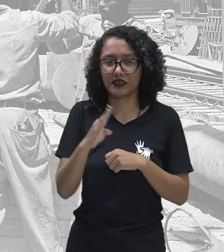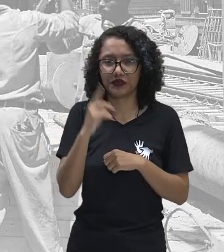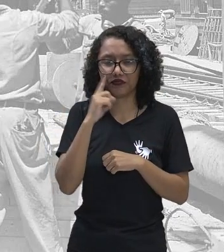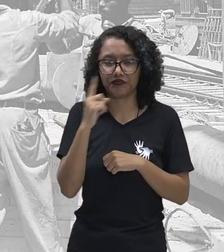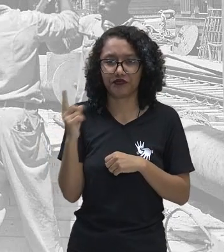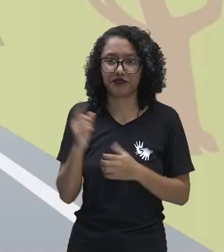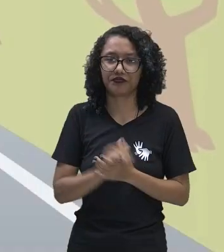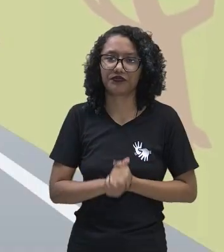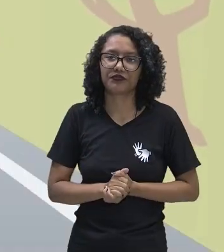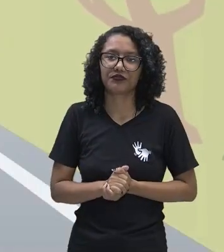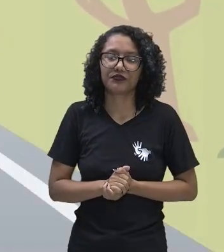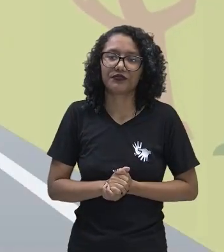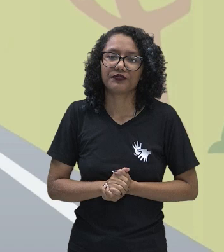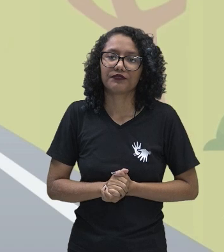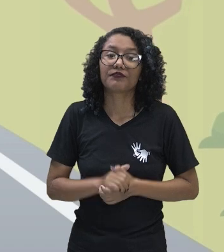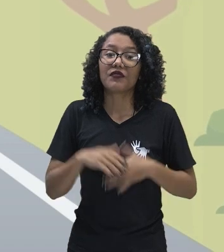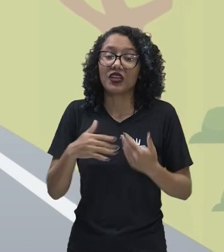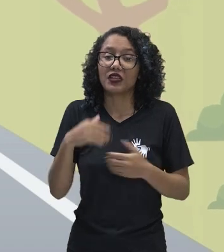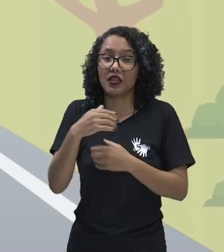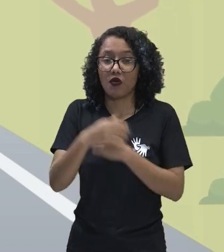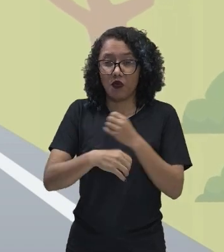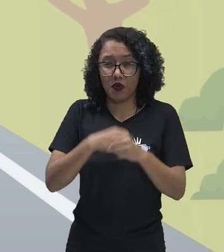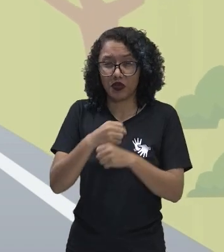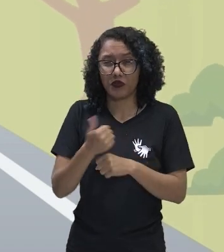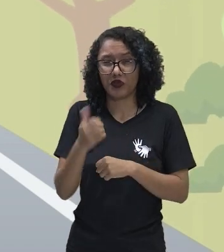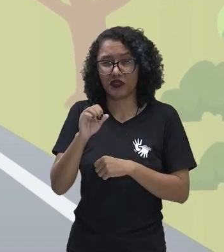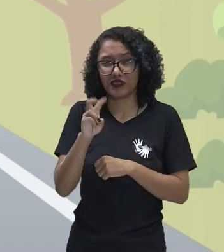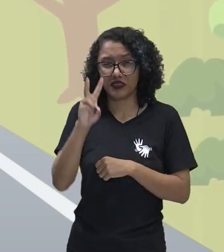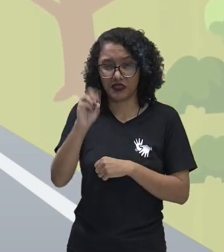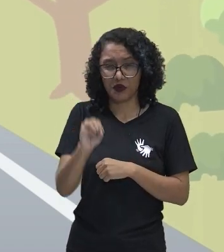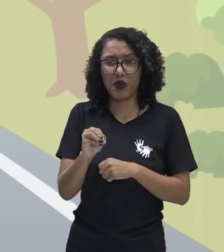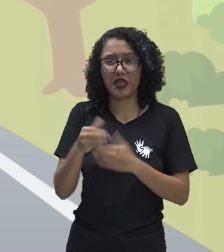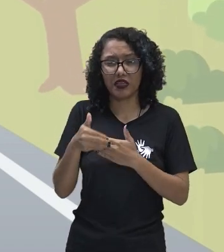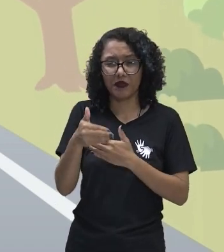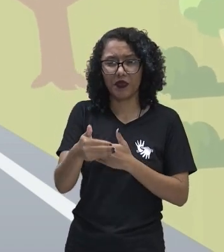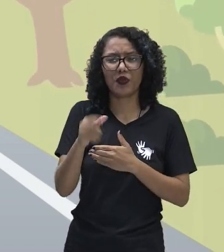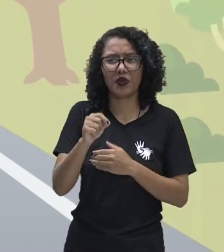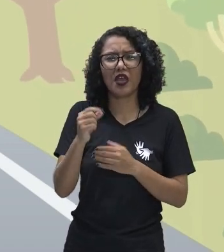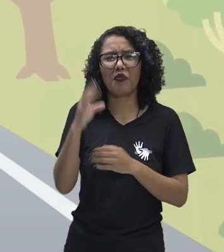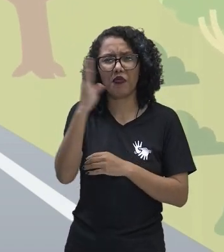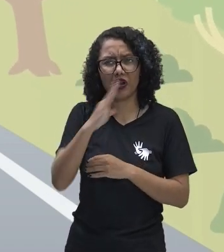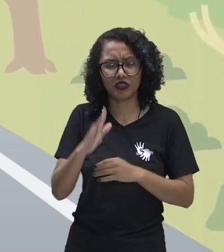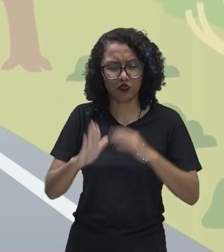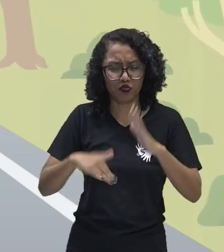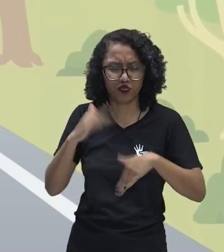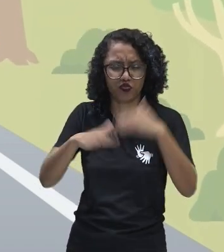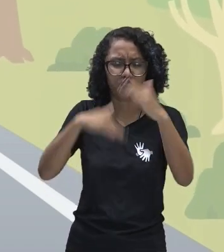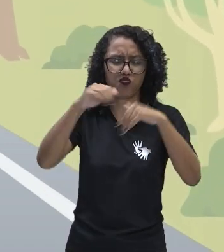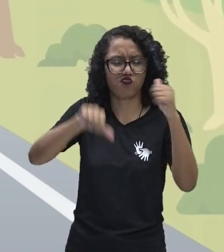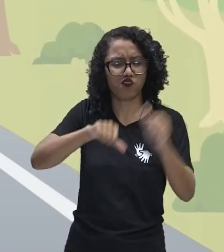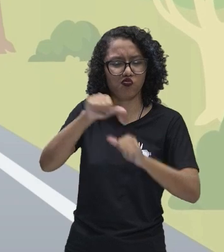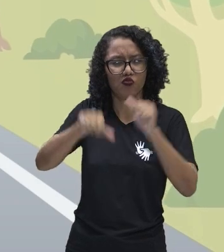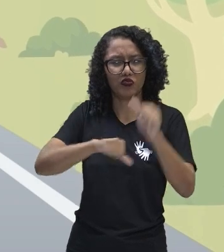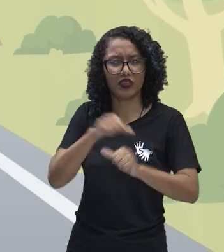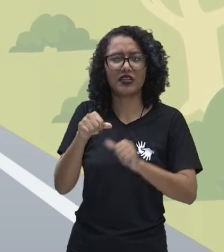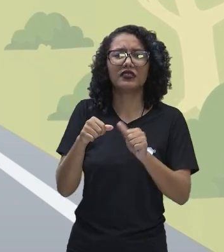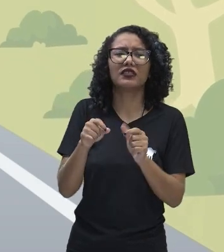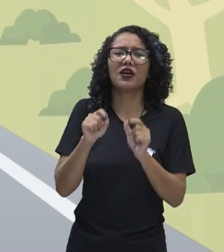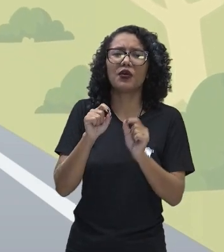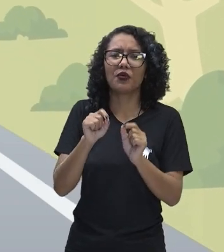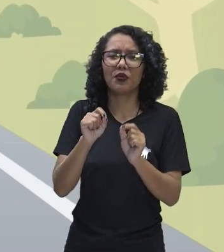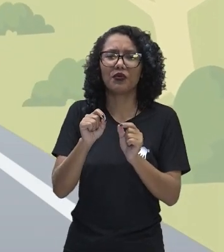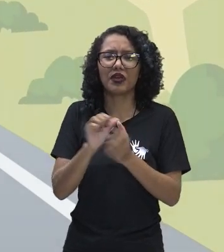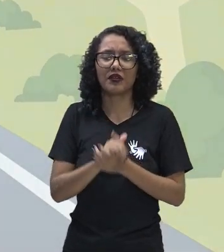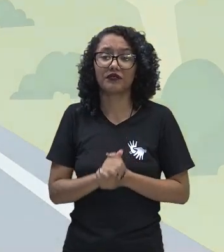só. Nos anos 1950, o Brasil começou a acelerar rumo à modernidade com a chegada de um sonho sobre